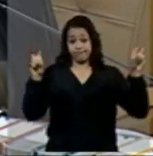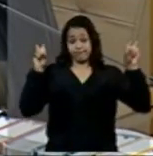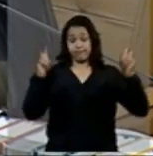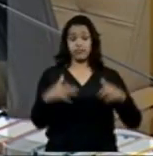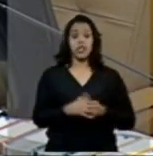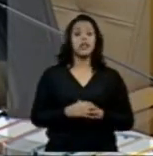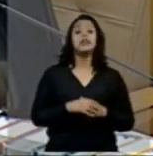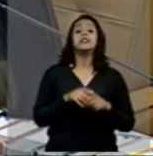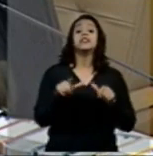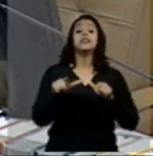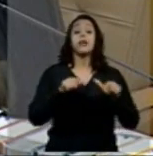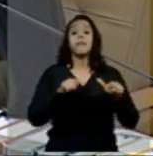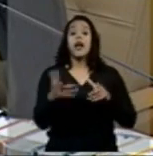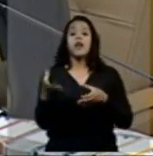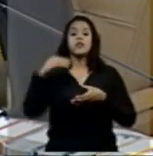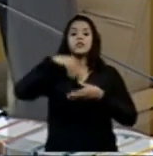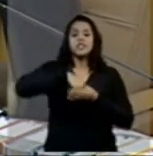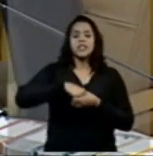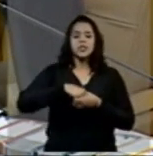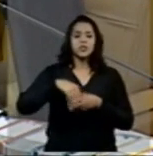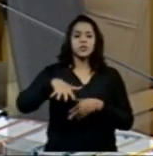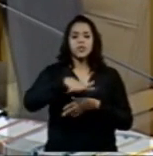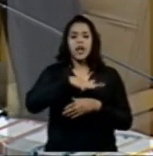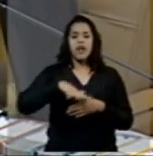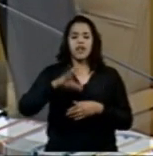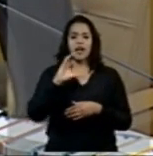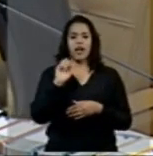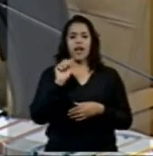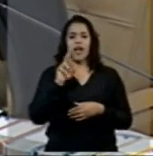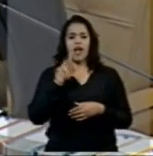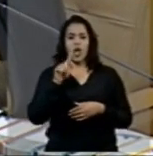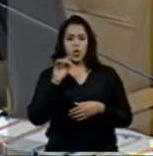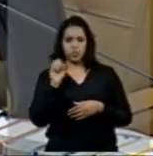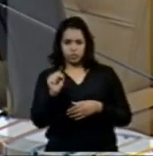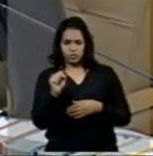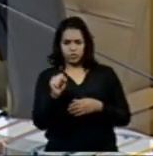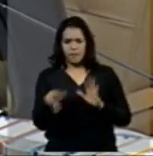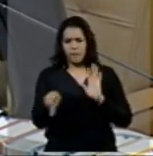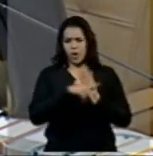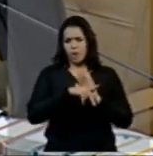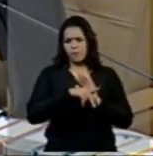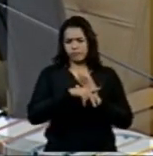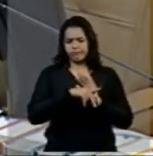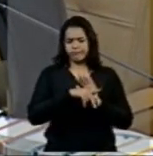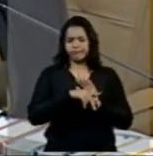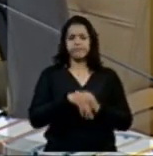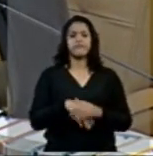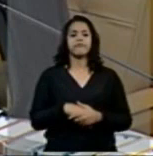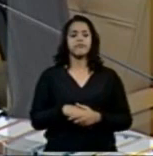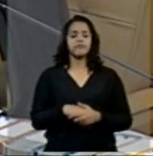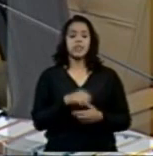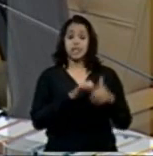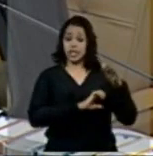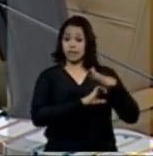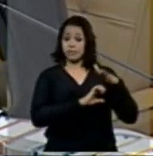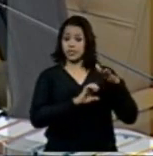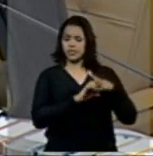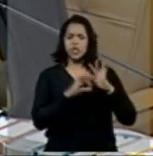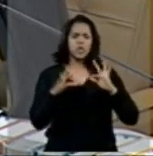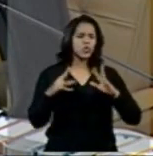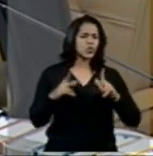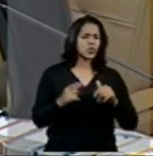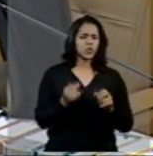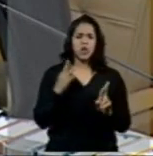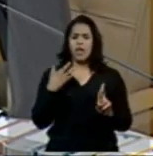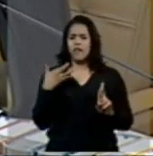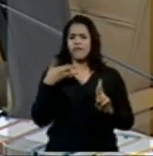categorias funcionais abrangidas pelo plano de cargos do órgão ou da entidade, fecho aspas. Todas essas referências doutrinárias